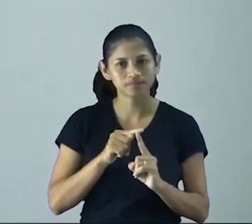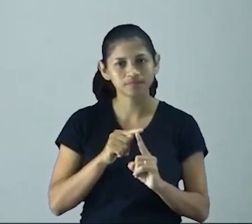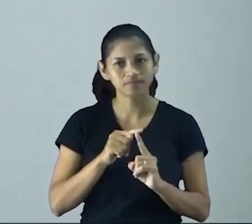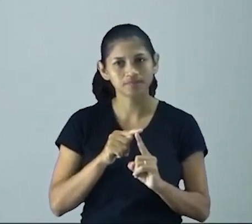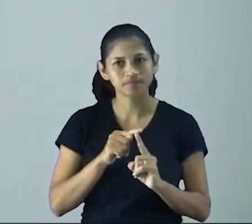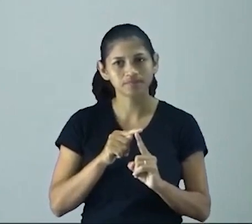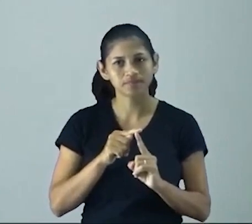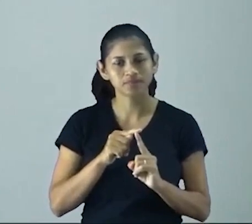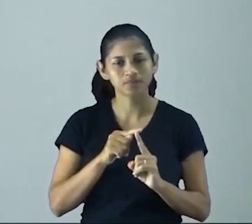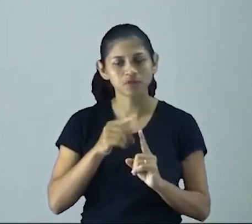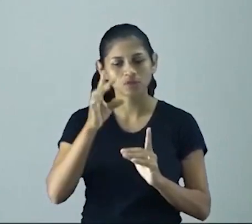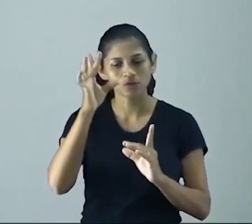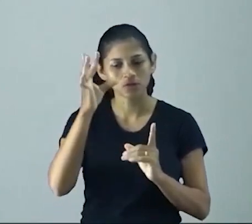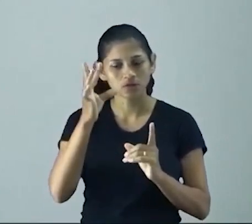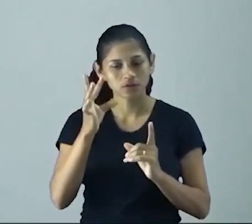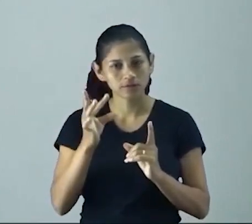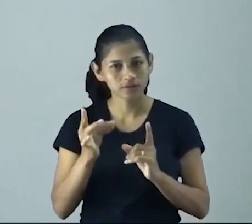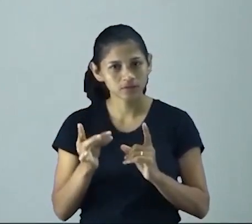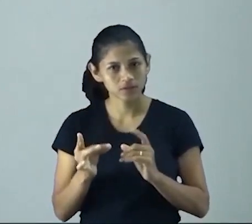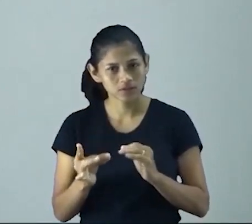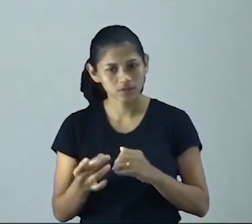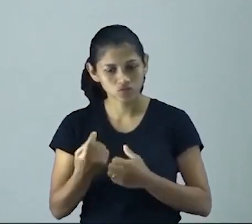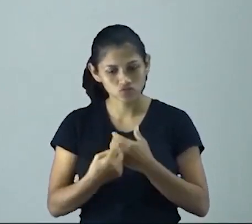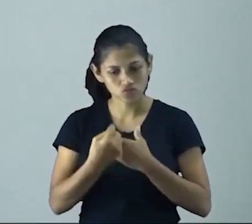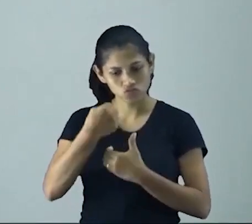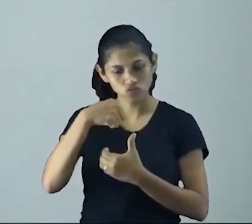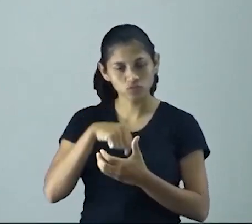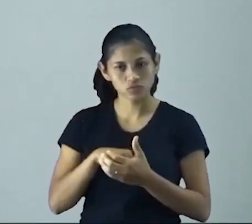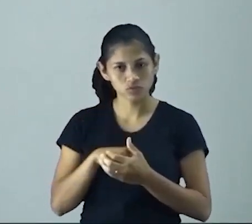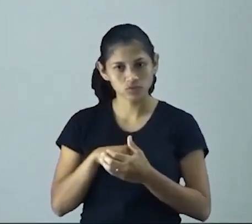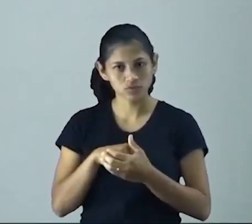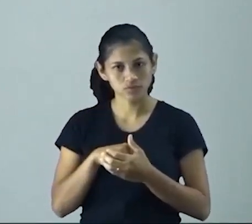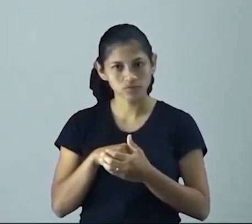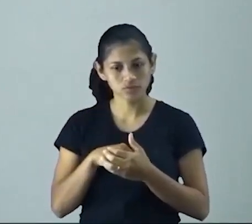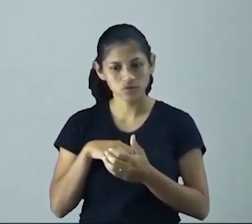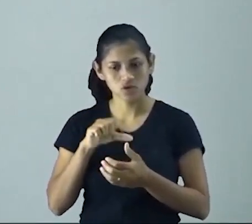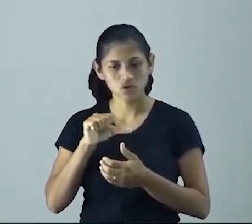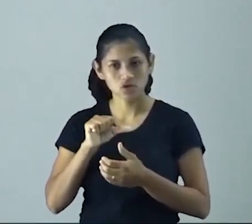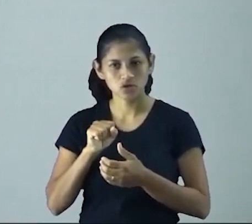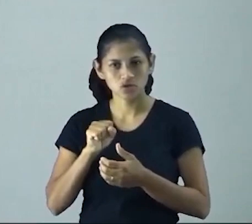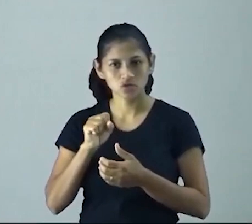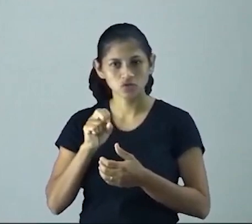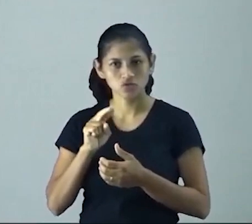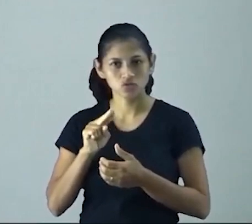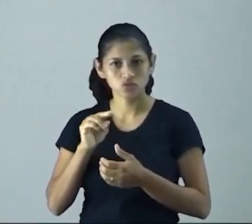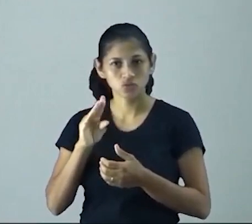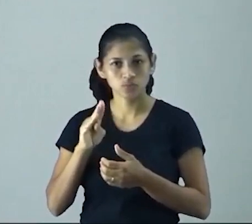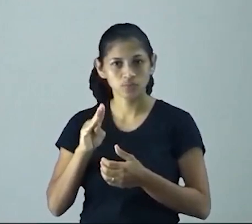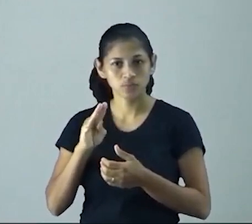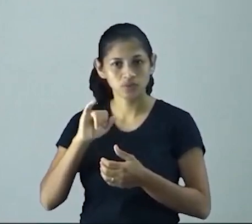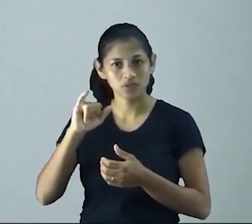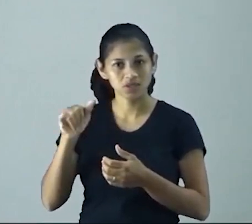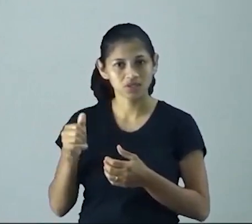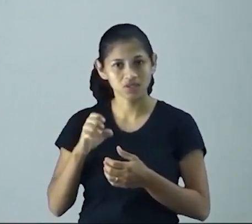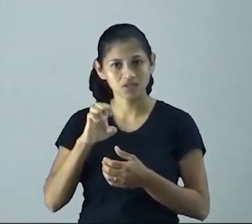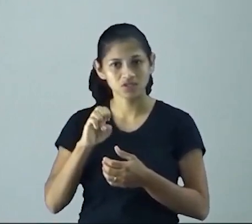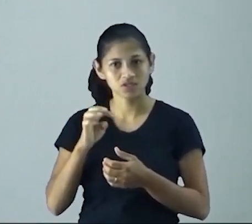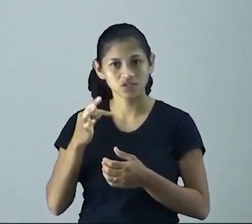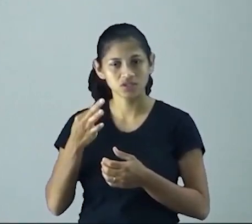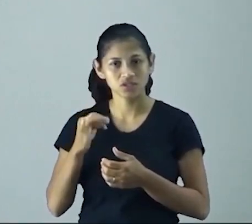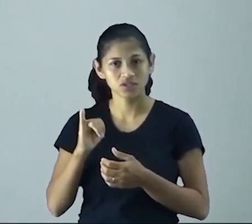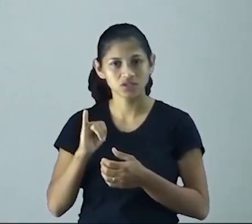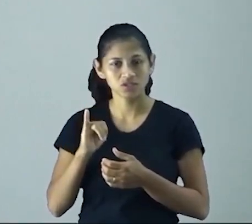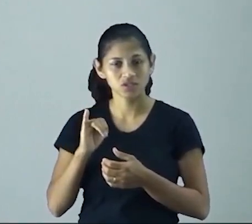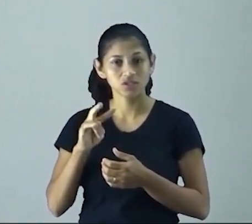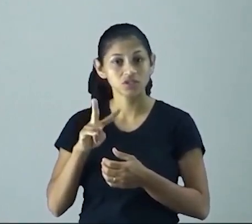nessa descrição subjetiva, a pessoa tende o quê? A dar um juízo de valor, porque